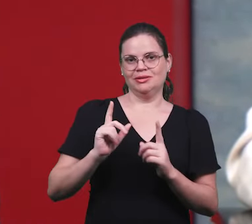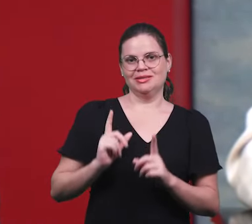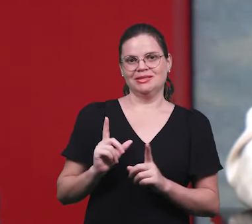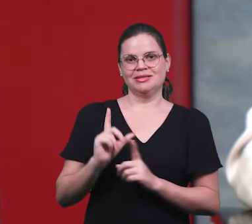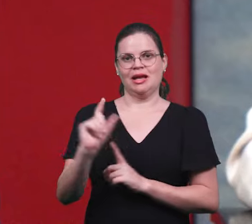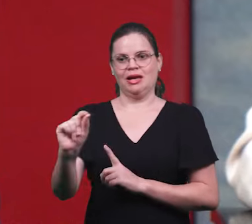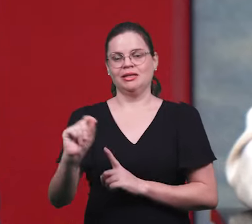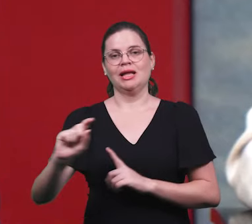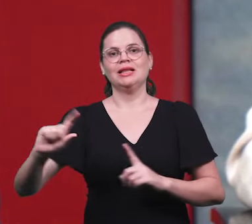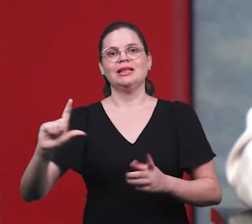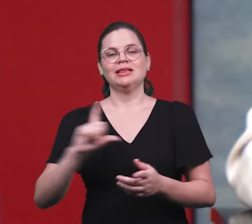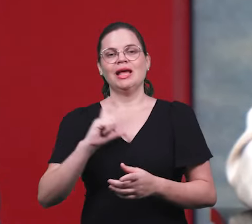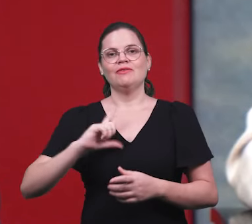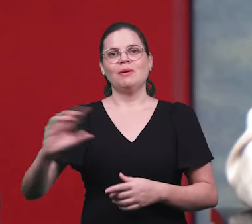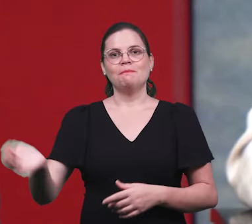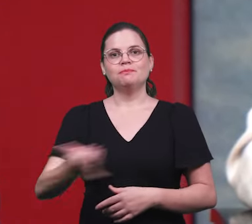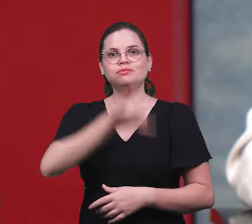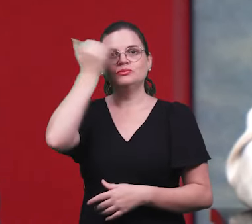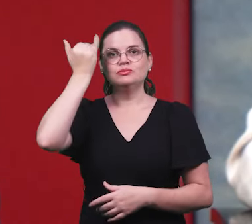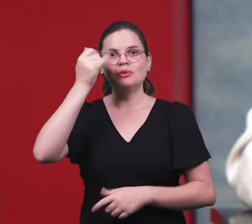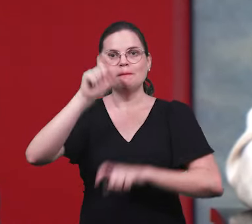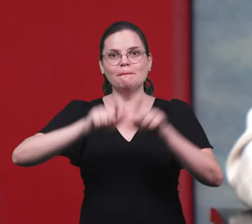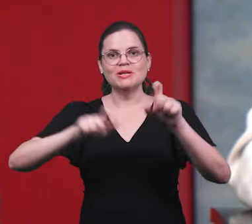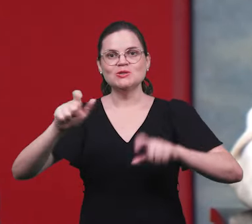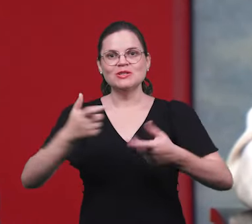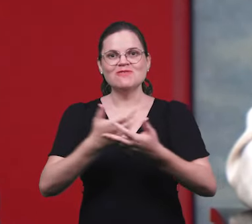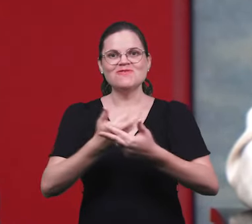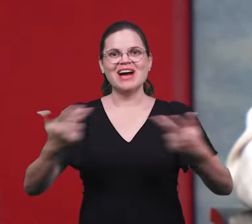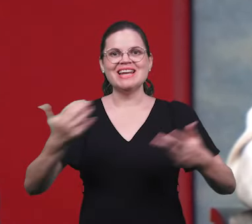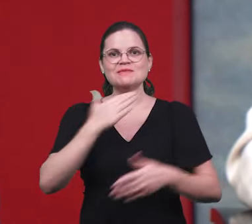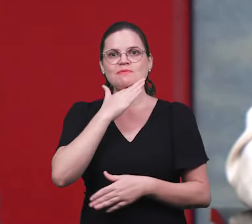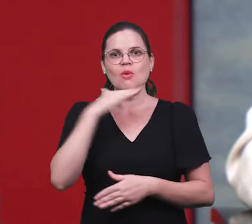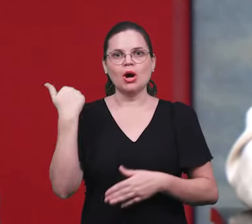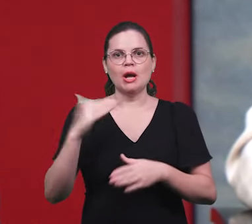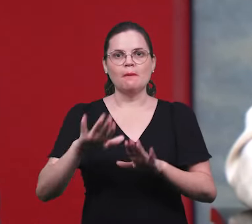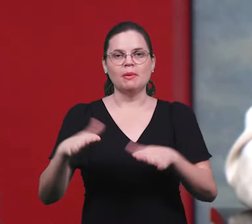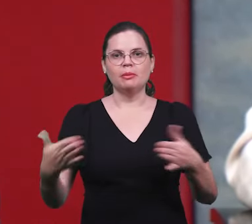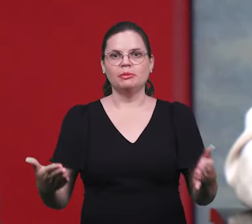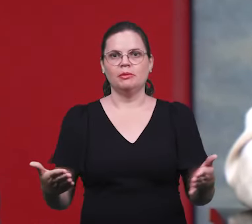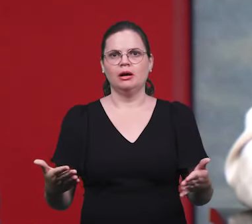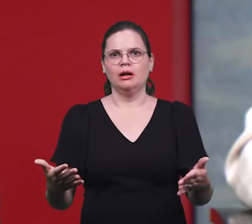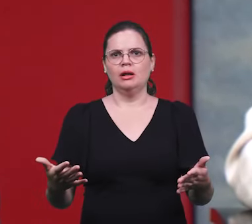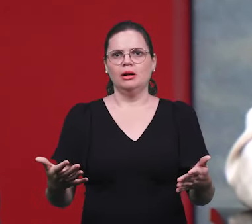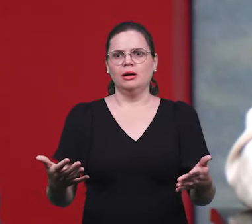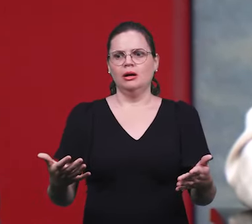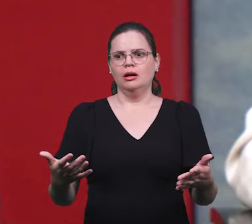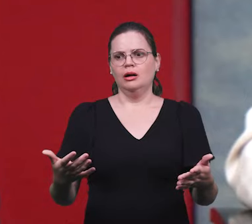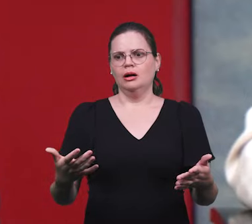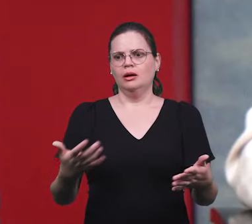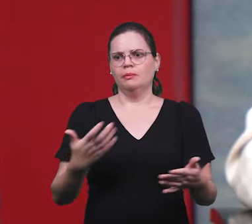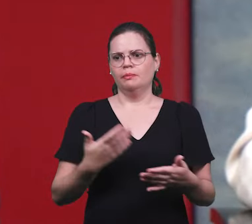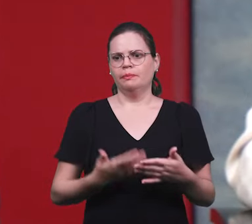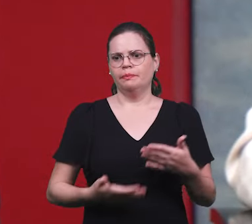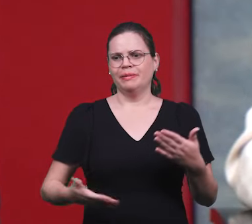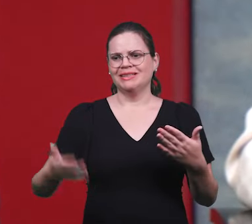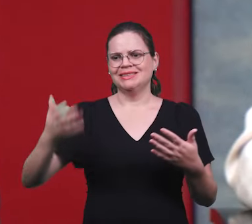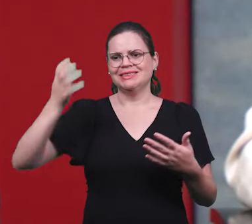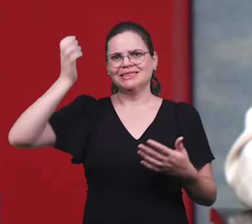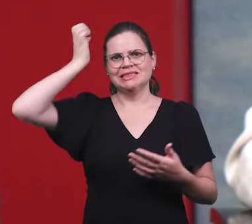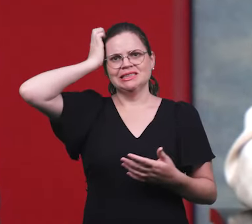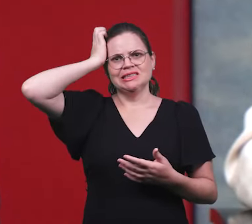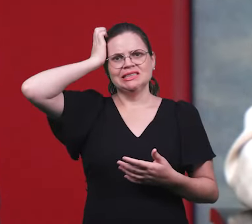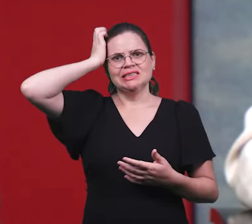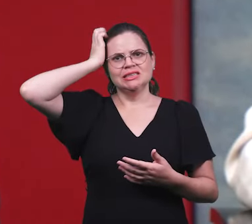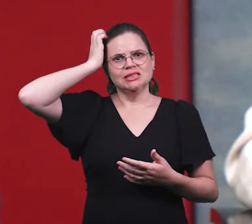e várias pessoas faleceram. E ele falou, e ele ficou assim, sentiu uma culpa muito